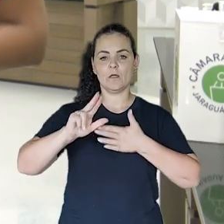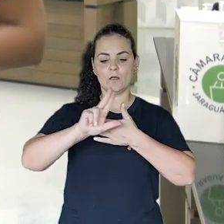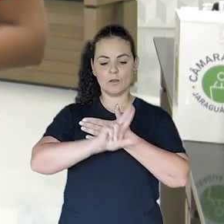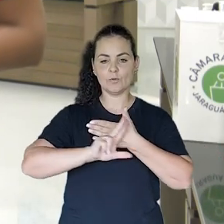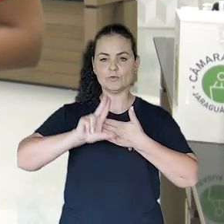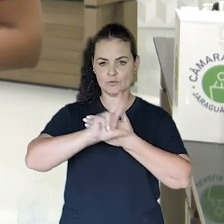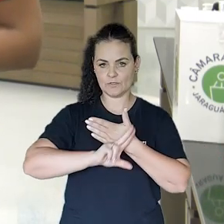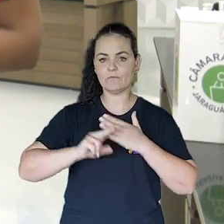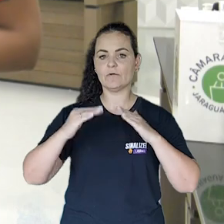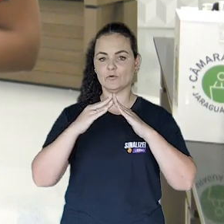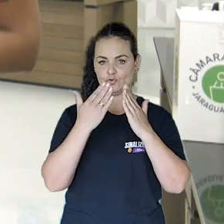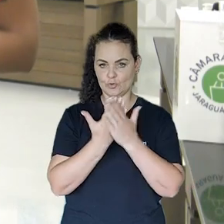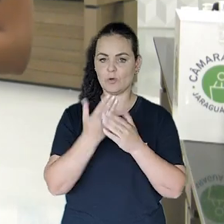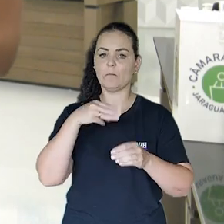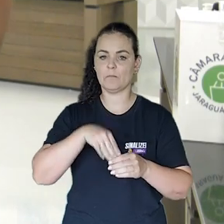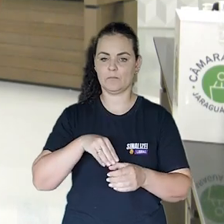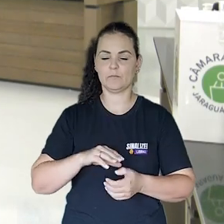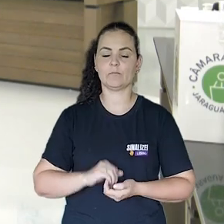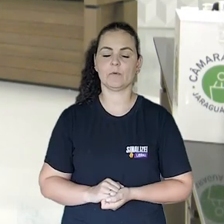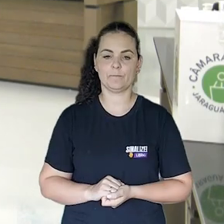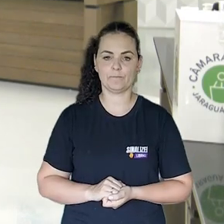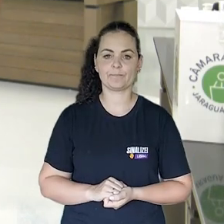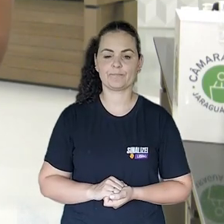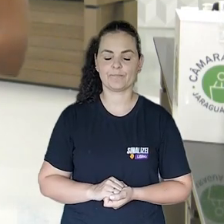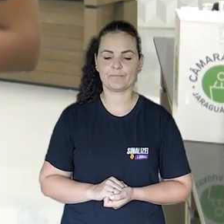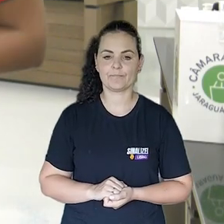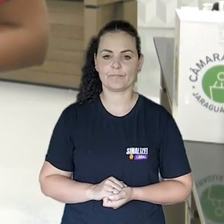Ataíde Machado,